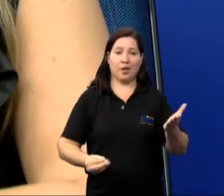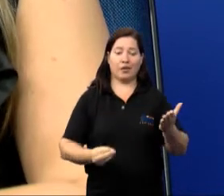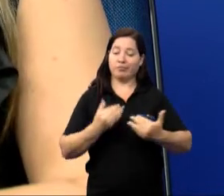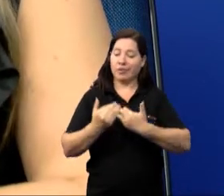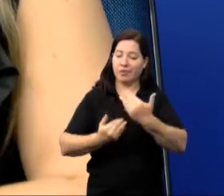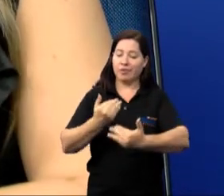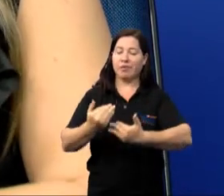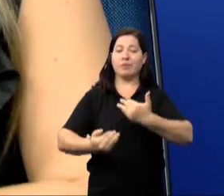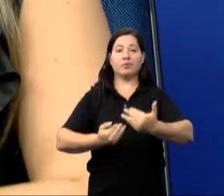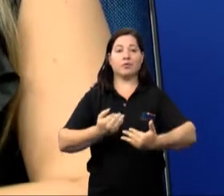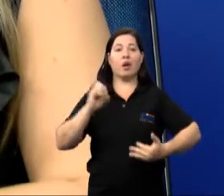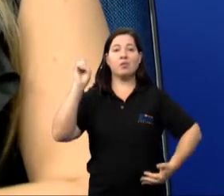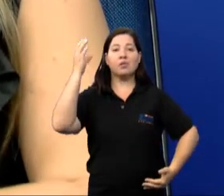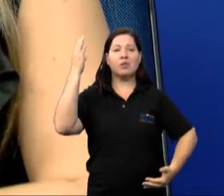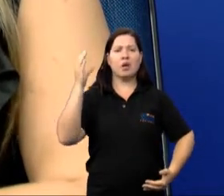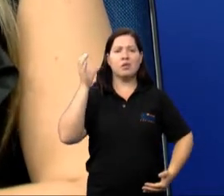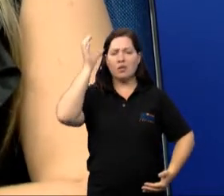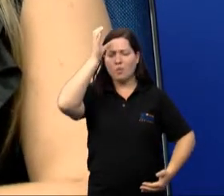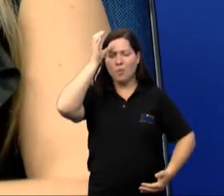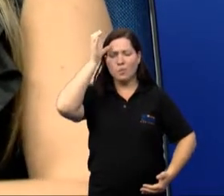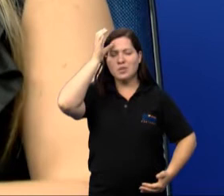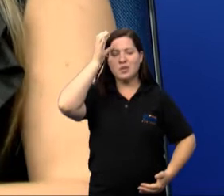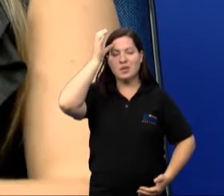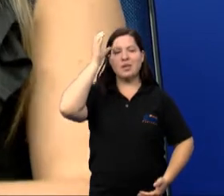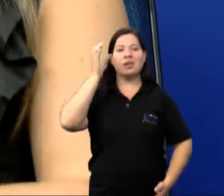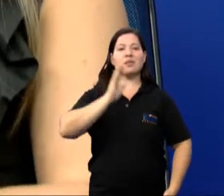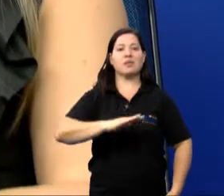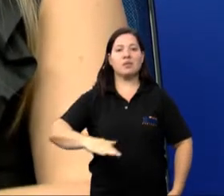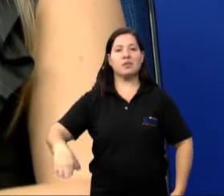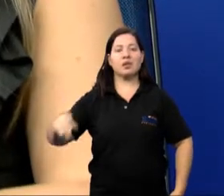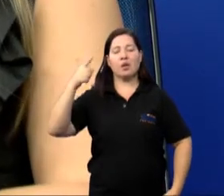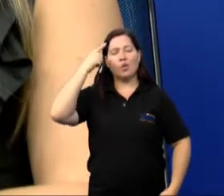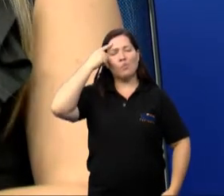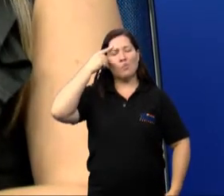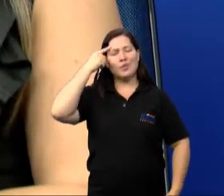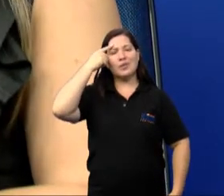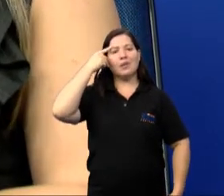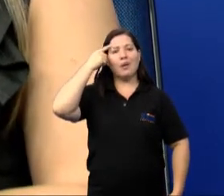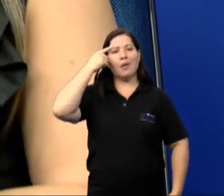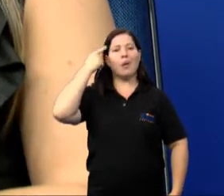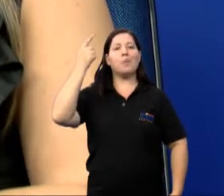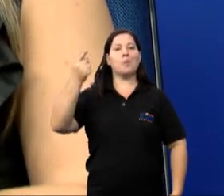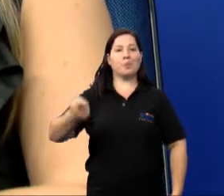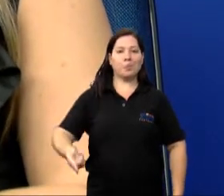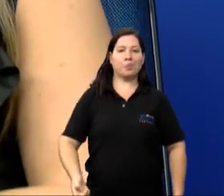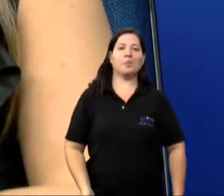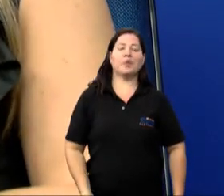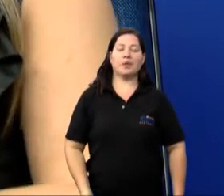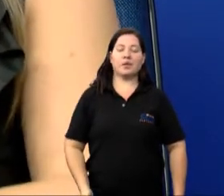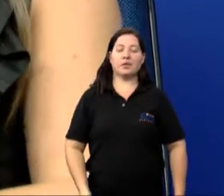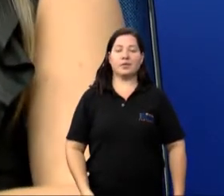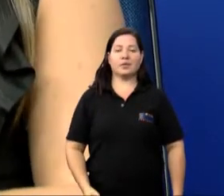crianças. A consciência, o pensamento, né? E é um marco de qualitativo no desenvolvimento da criança muito